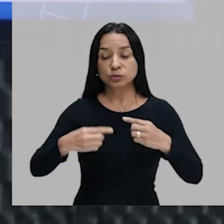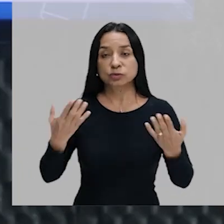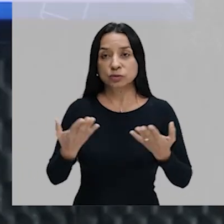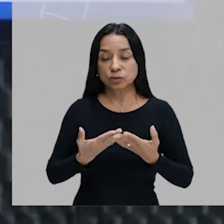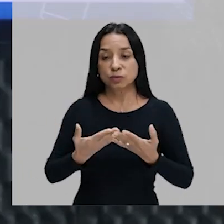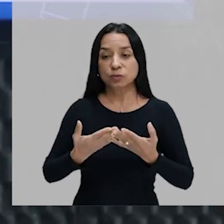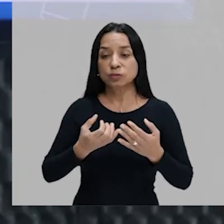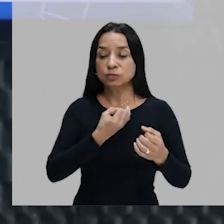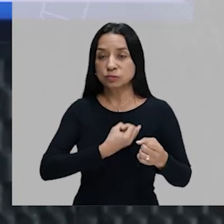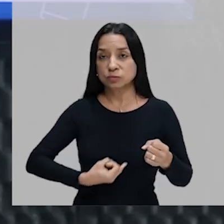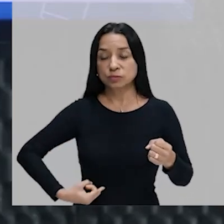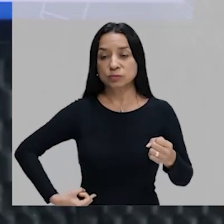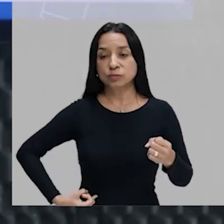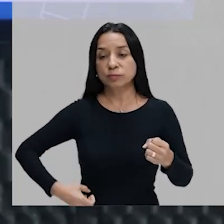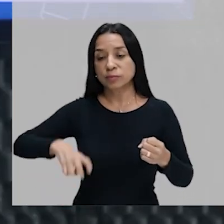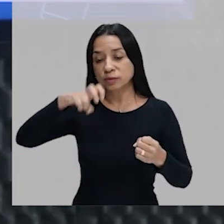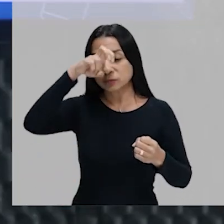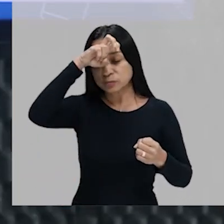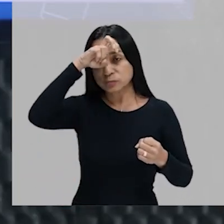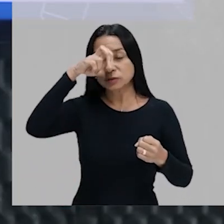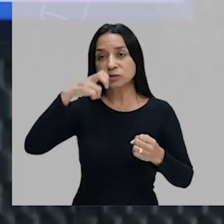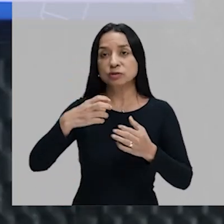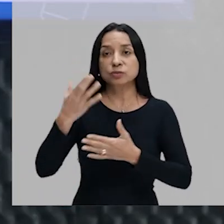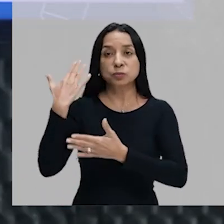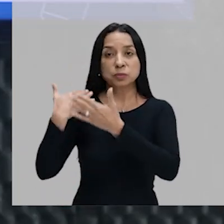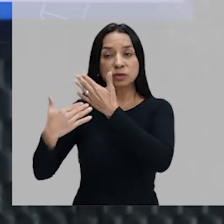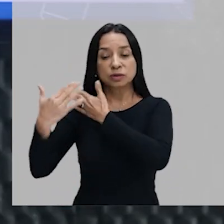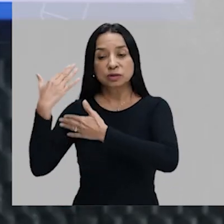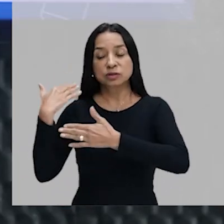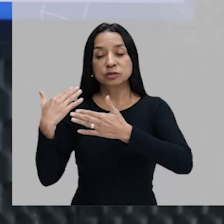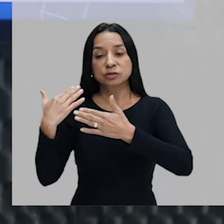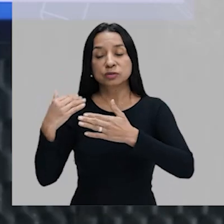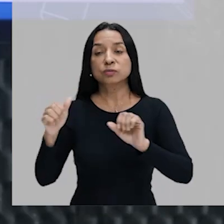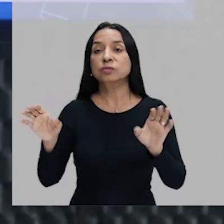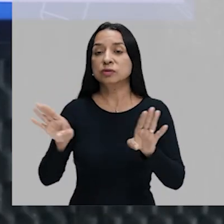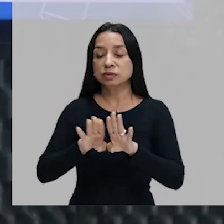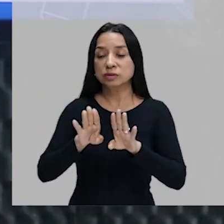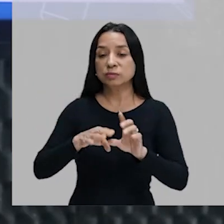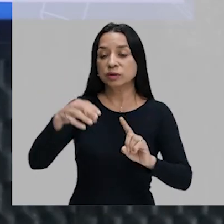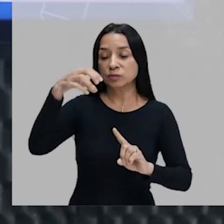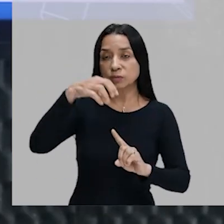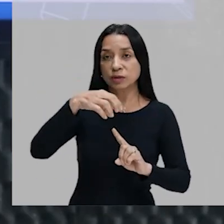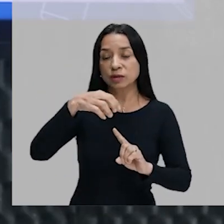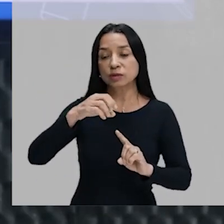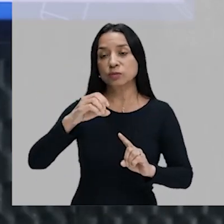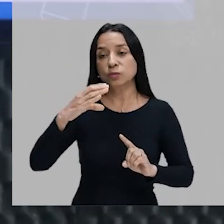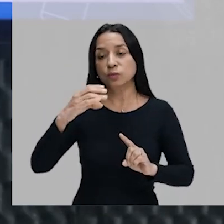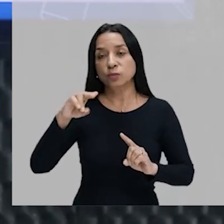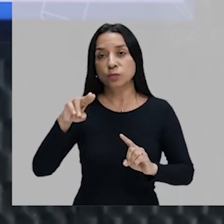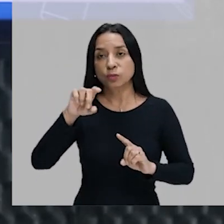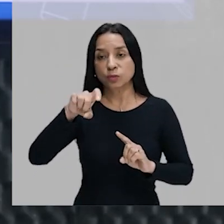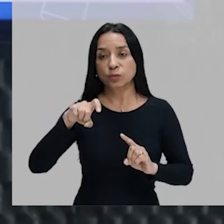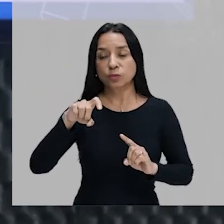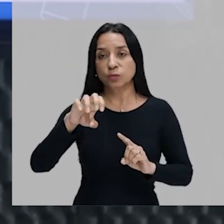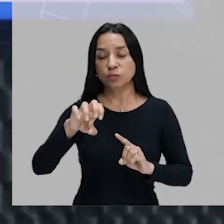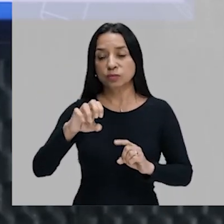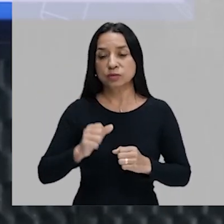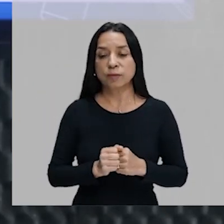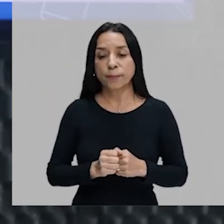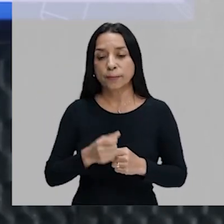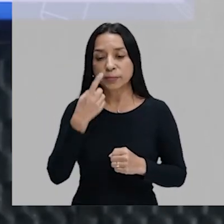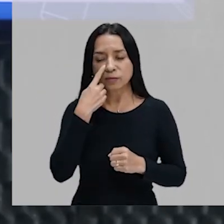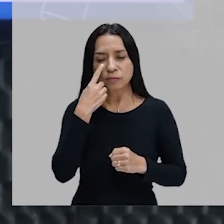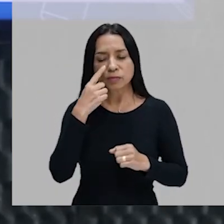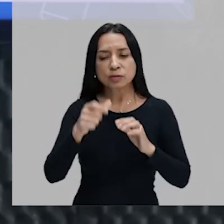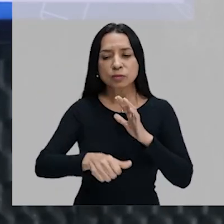Antigo e, evidentemente, o reino Kush. Analisando aqui no primeiro momento